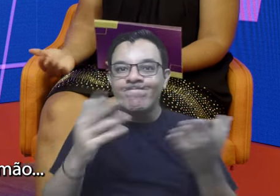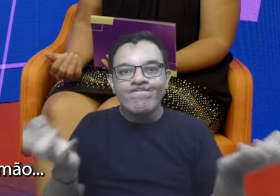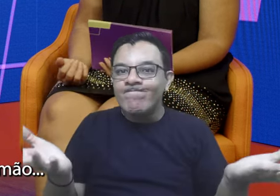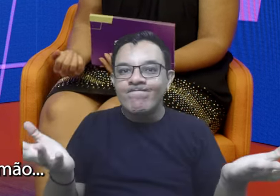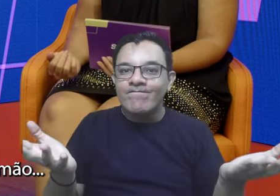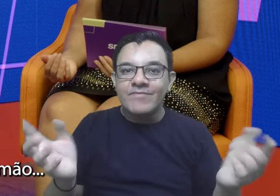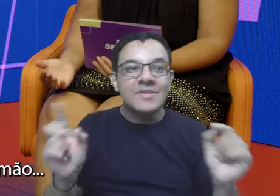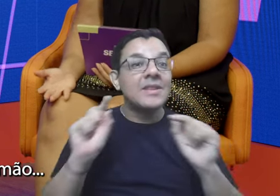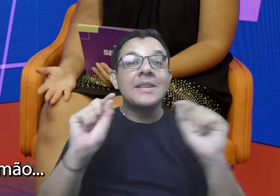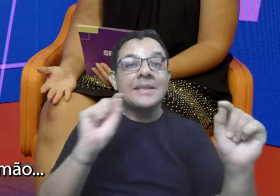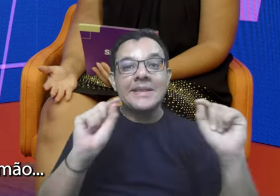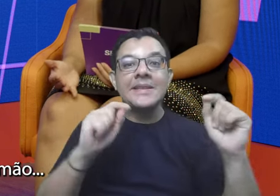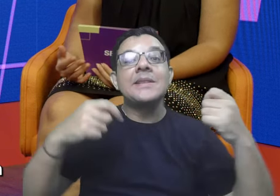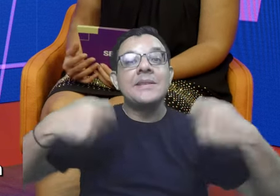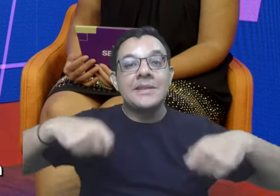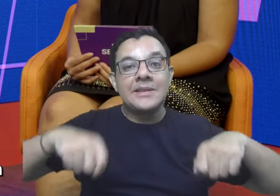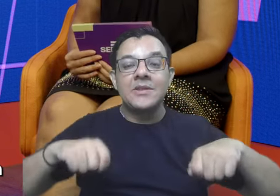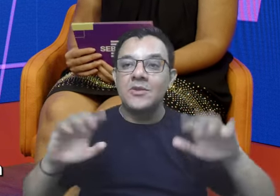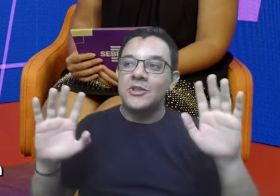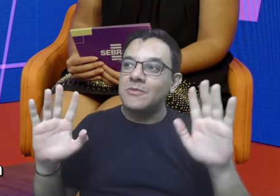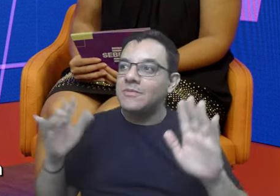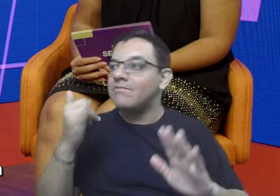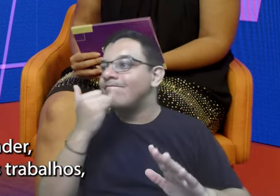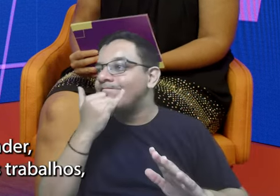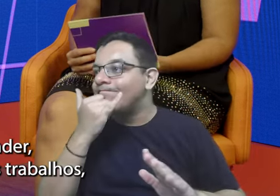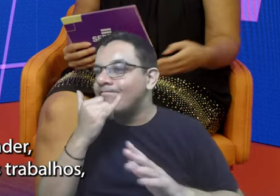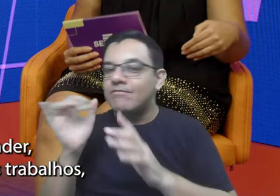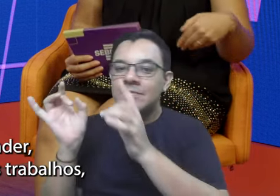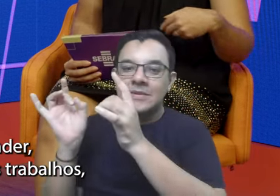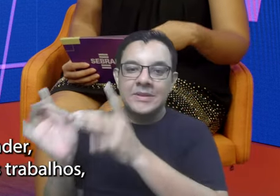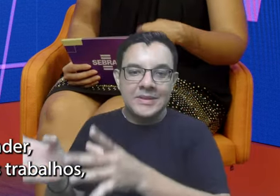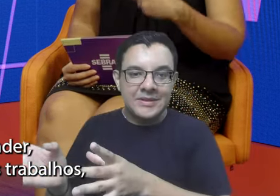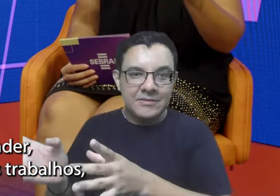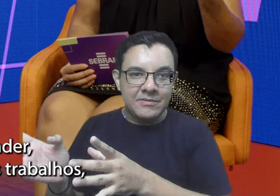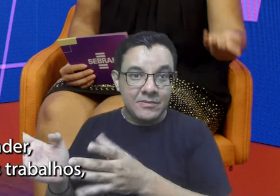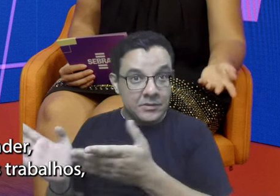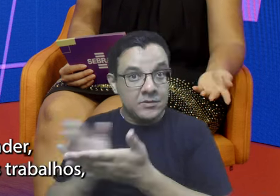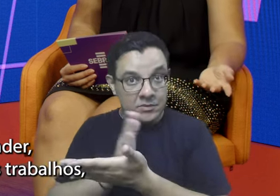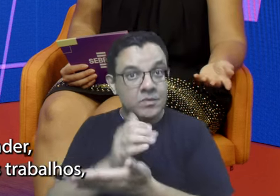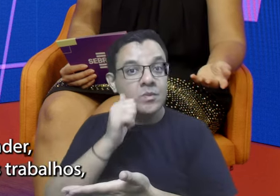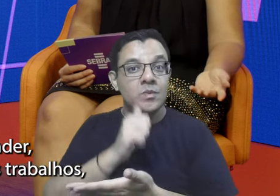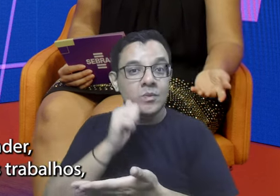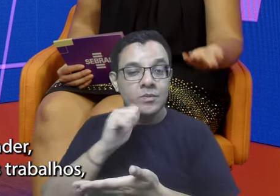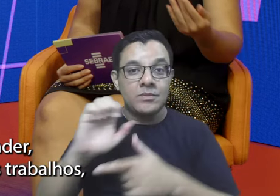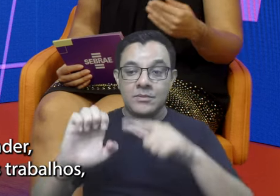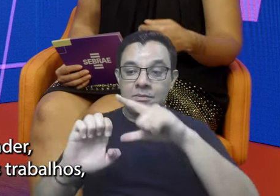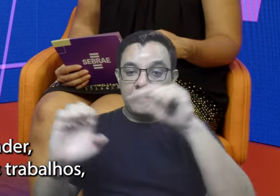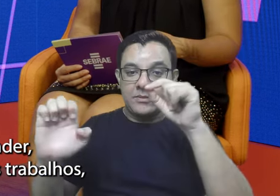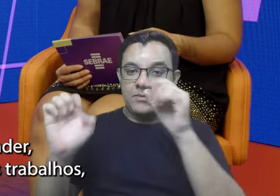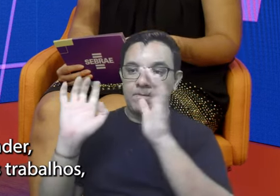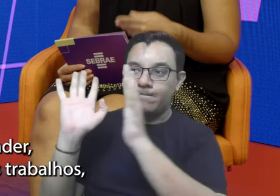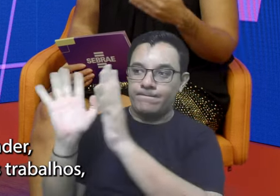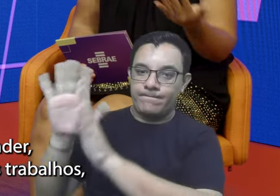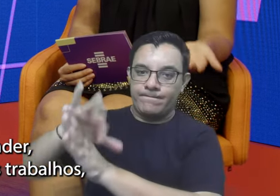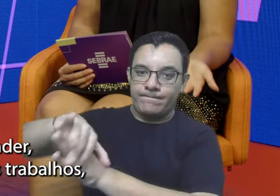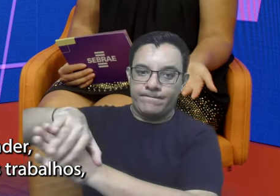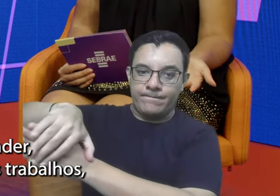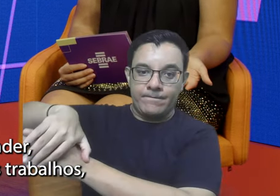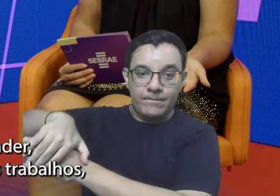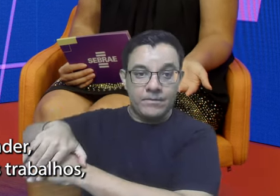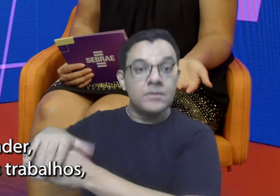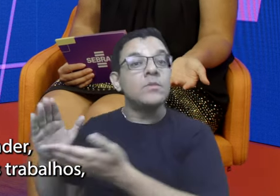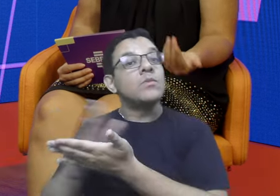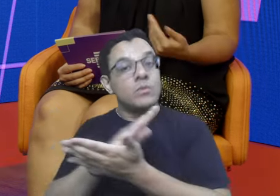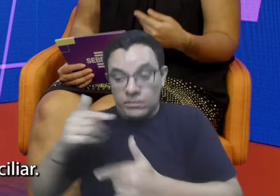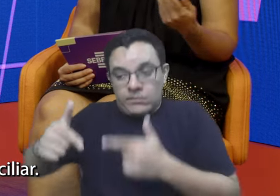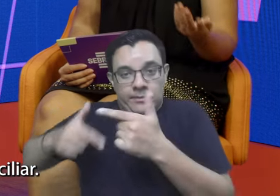de fato precisou abrir mão eh muitas mulheres também não só deixaram de aprender mas também abriram mão dos seus